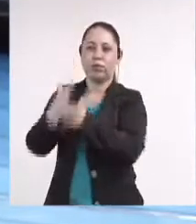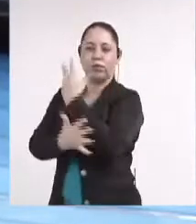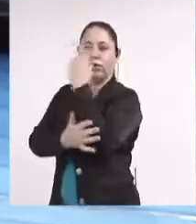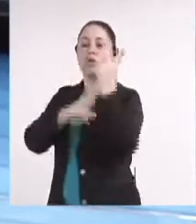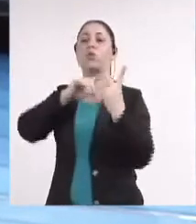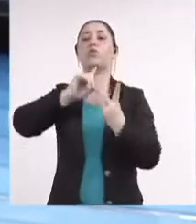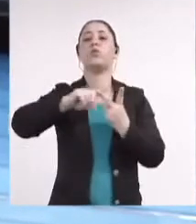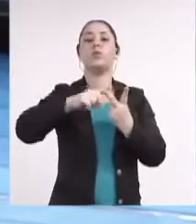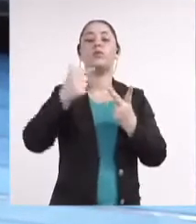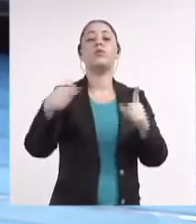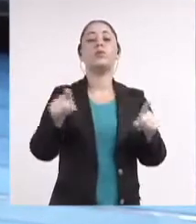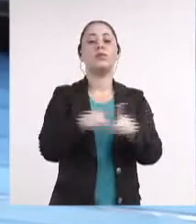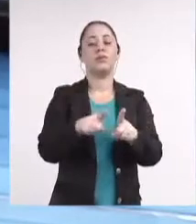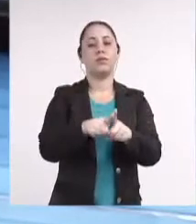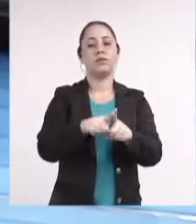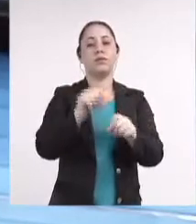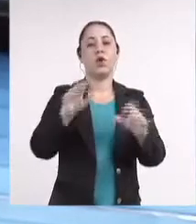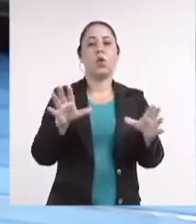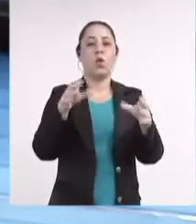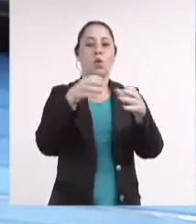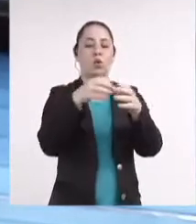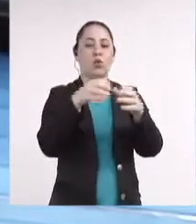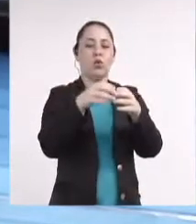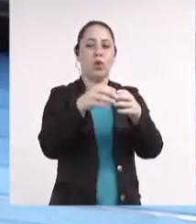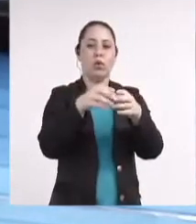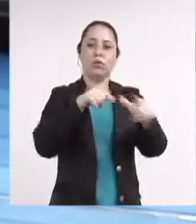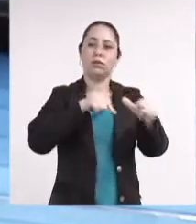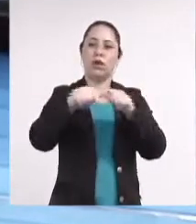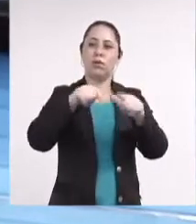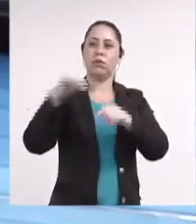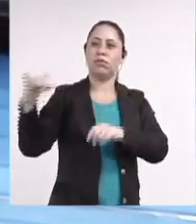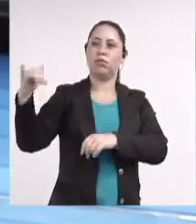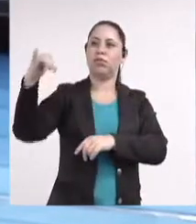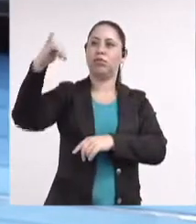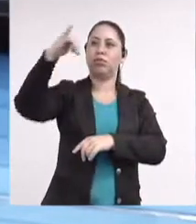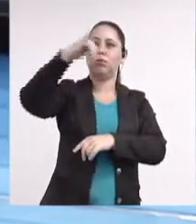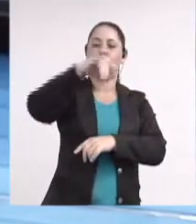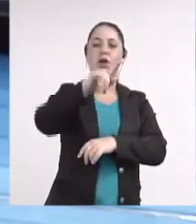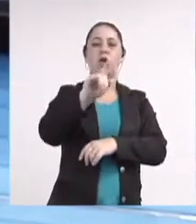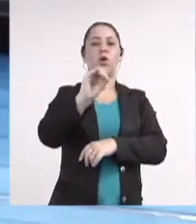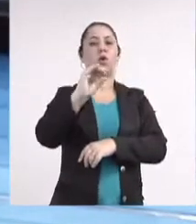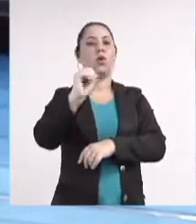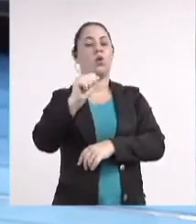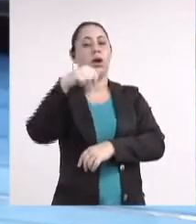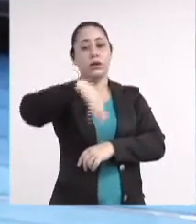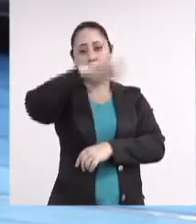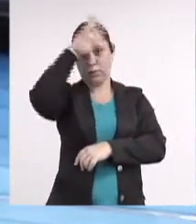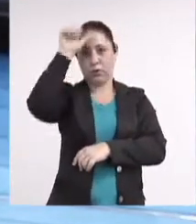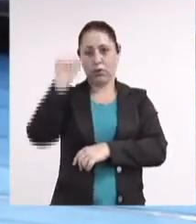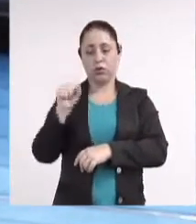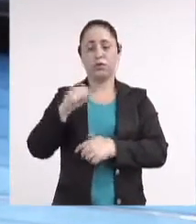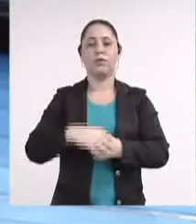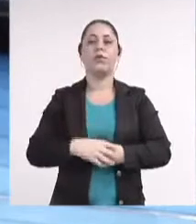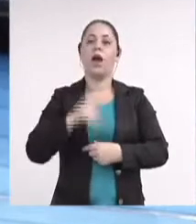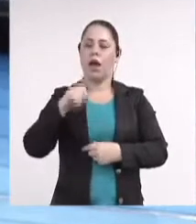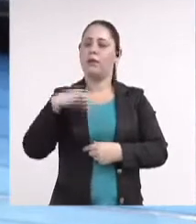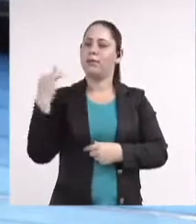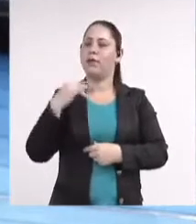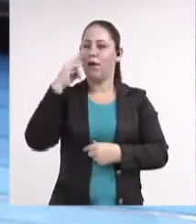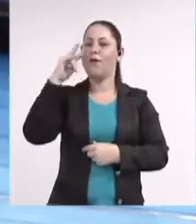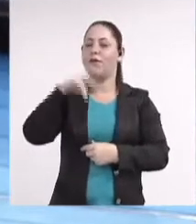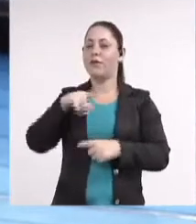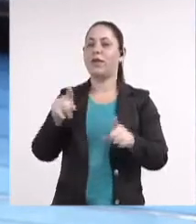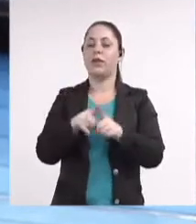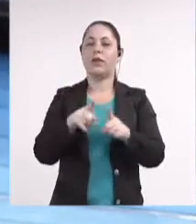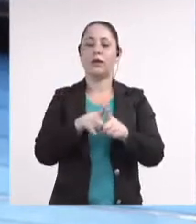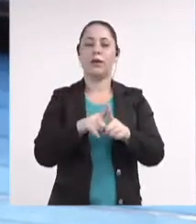e outro sobre o Grupamento de Operações Aéreas, o GOA, aqui em Mato Grosso do Sul. Vale a pena você dar uma conferida também